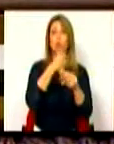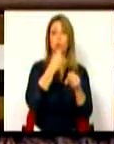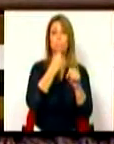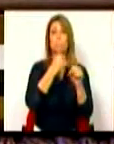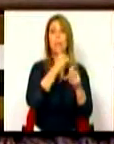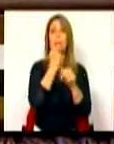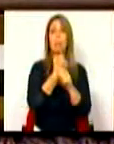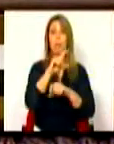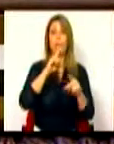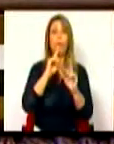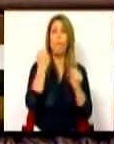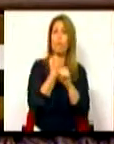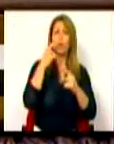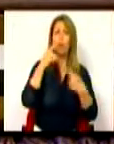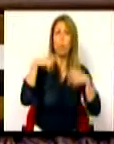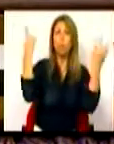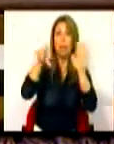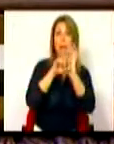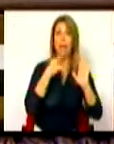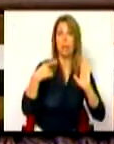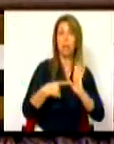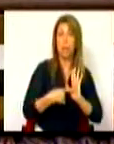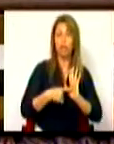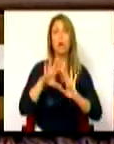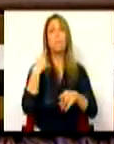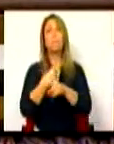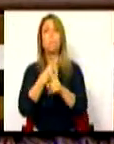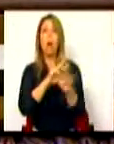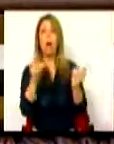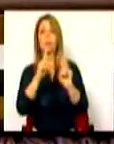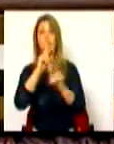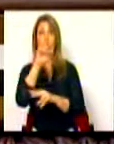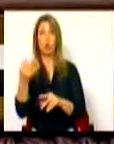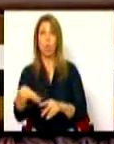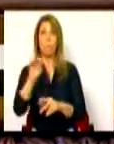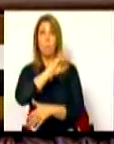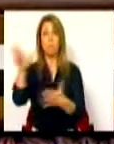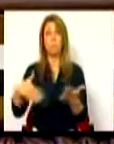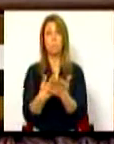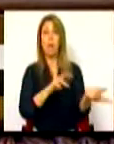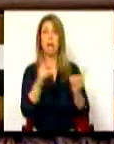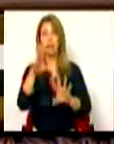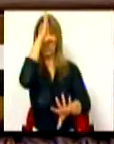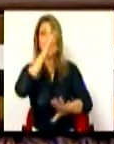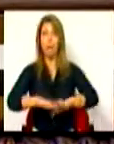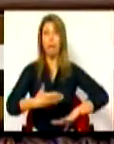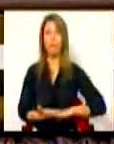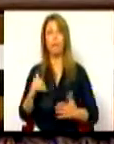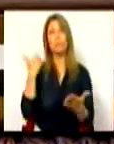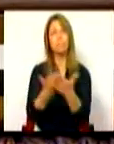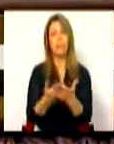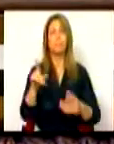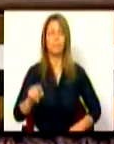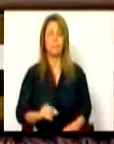a alteração proposta pelo PS neste Orçamento de Estado veio reforçar.